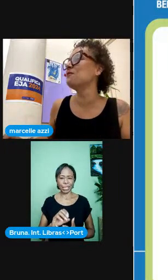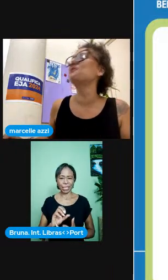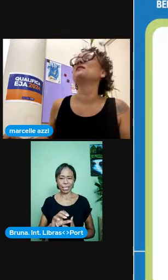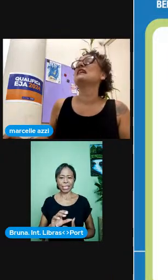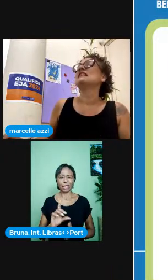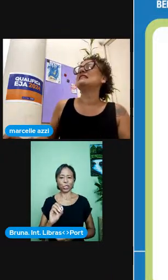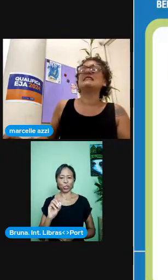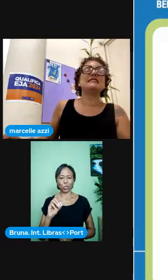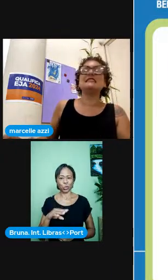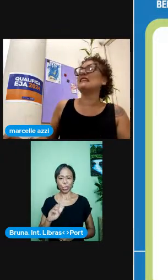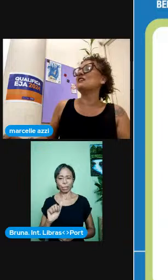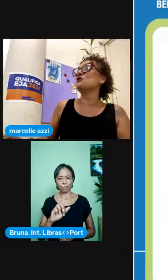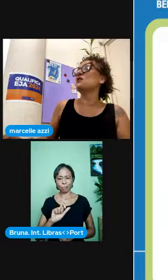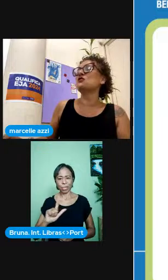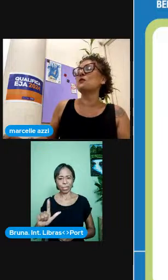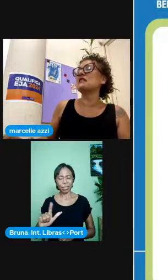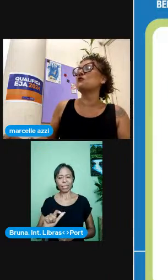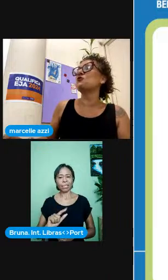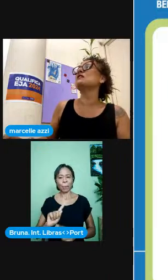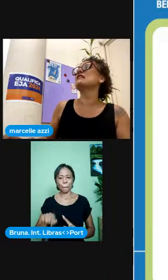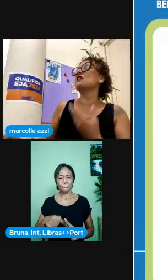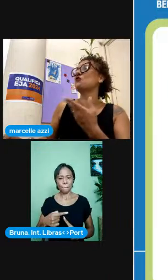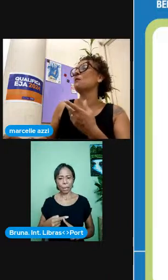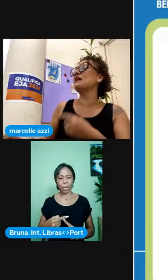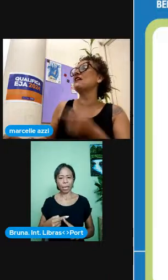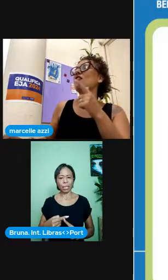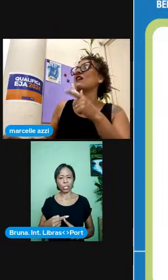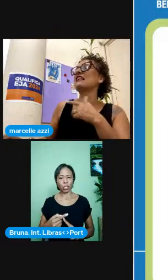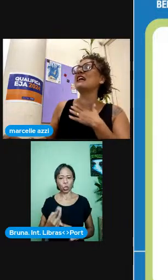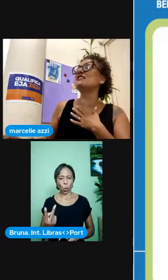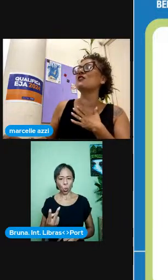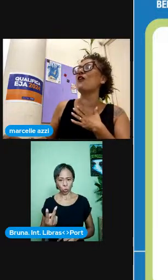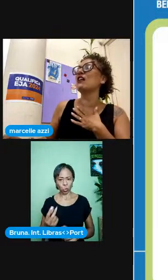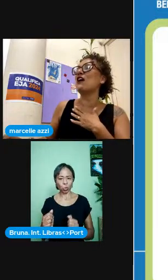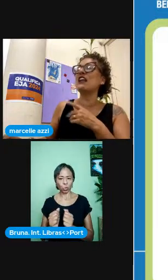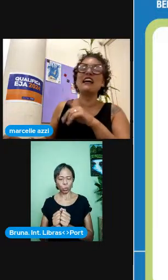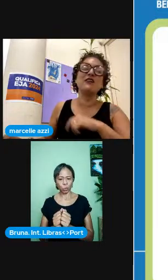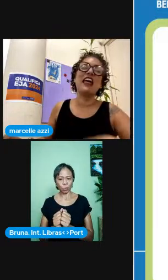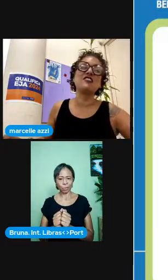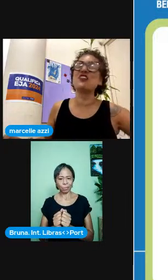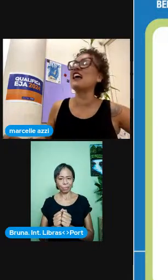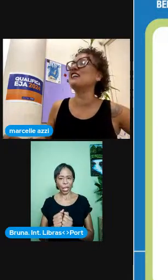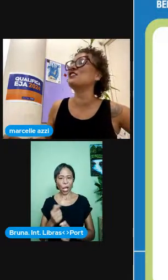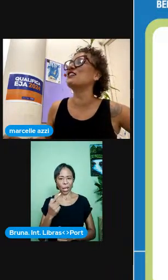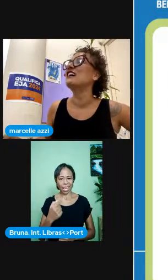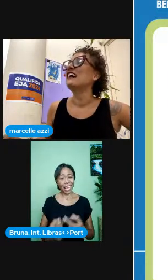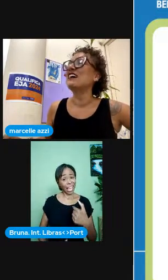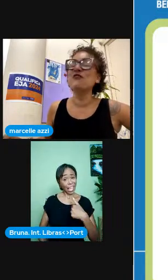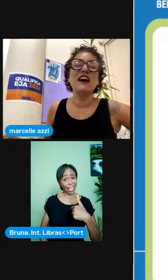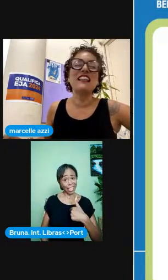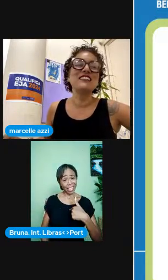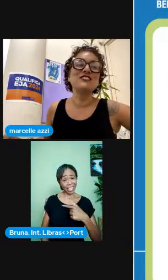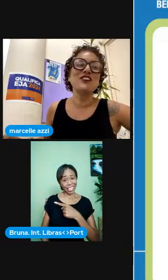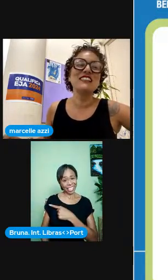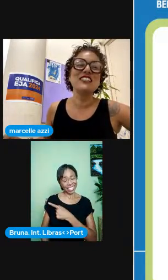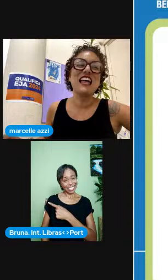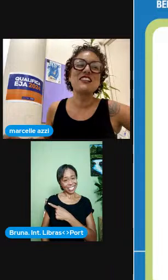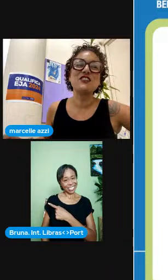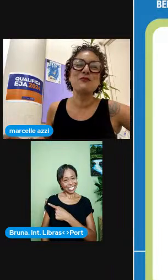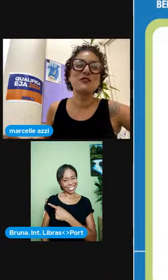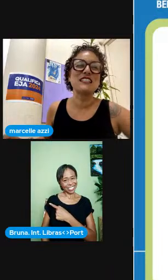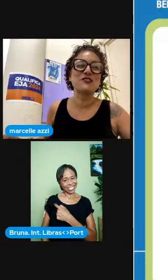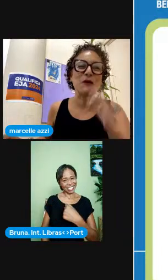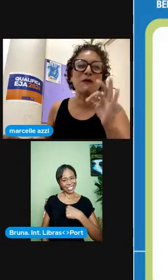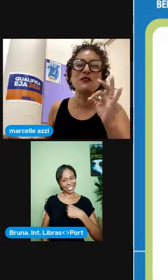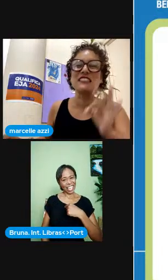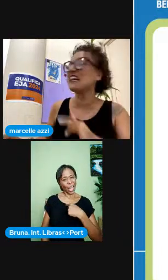Noroeste. As duas turmas estão juntas, é João Pinheiro agora na escola. Olha eu lá, gente, eu falando toda de